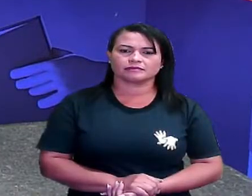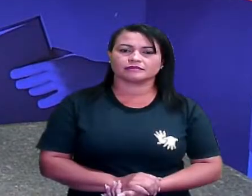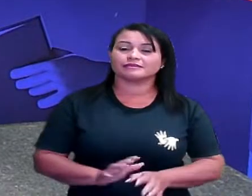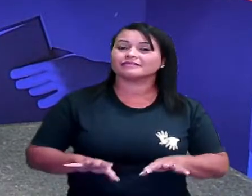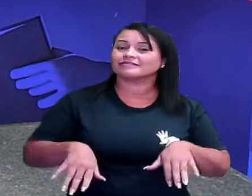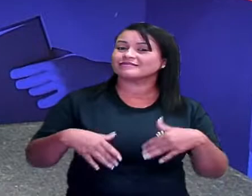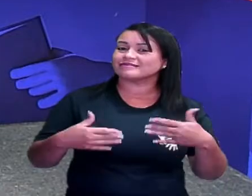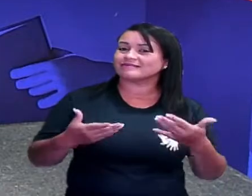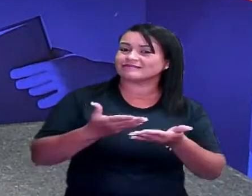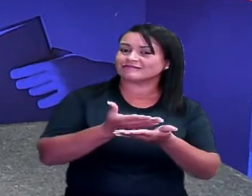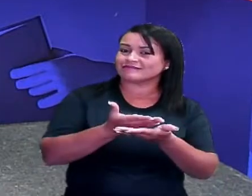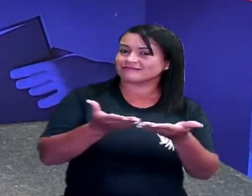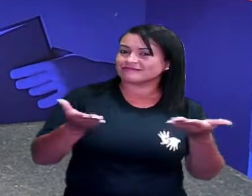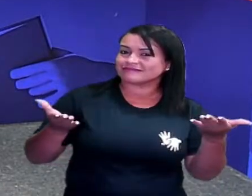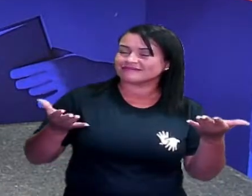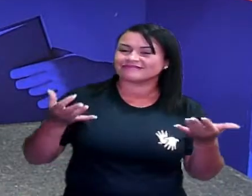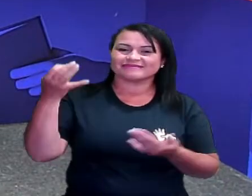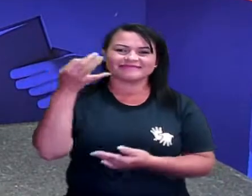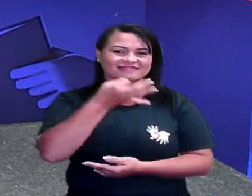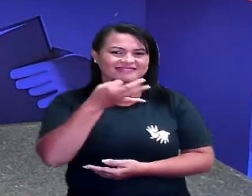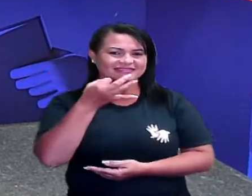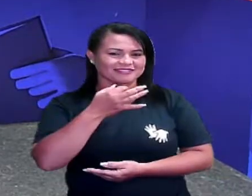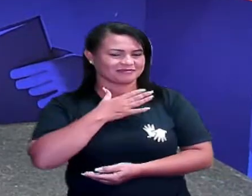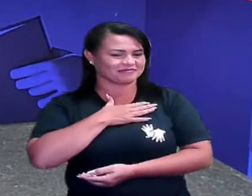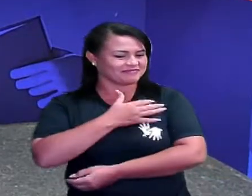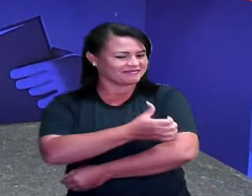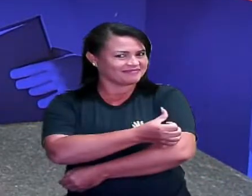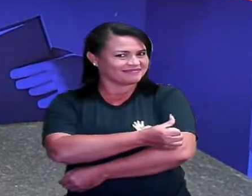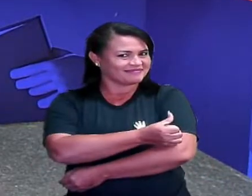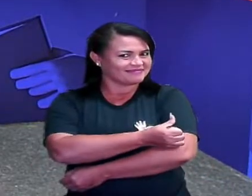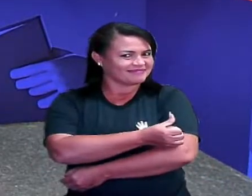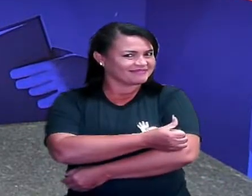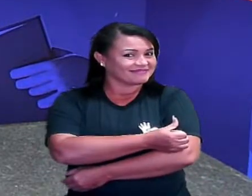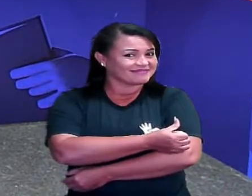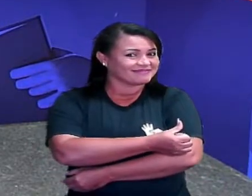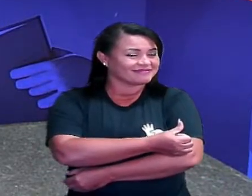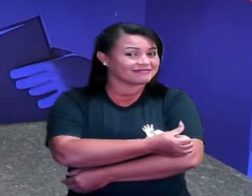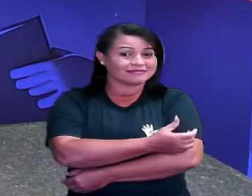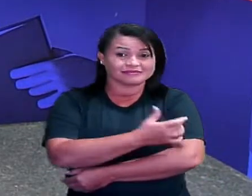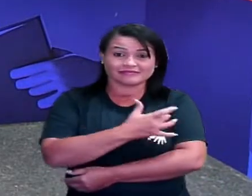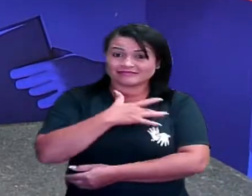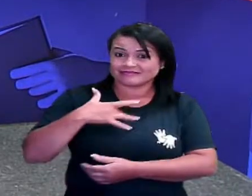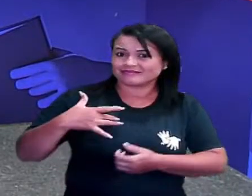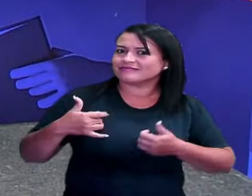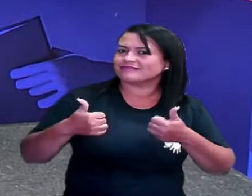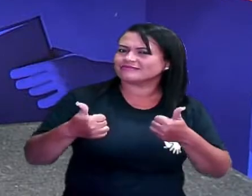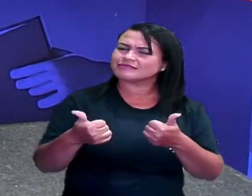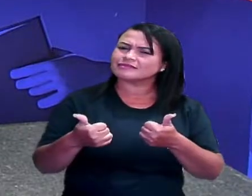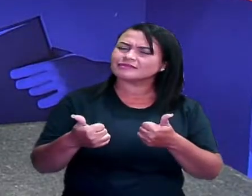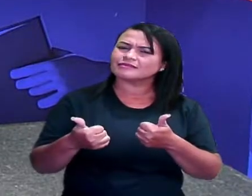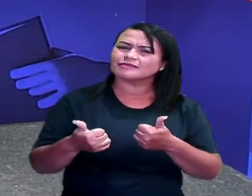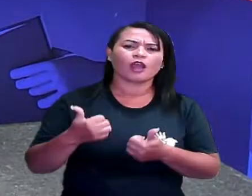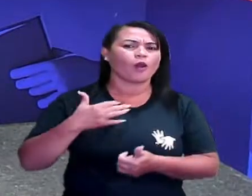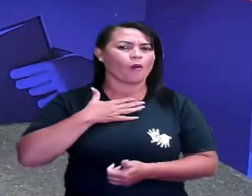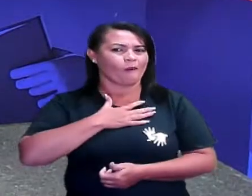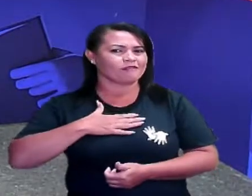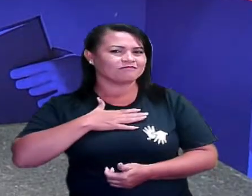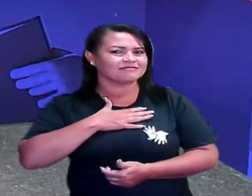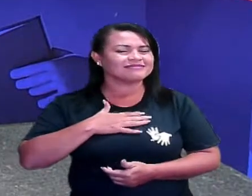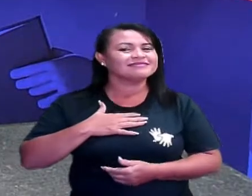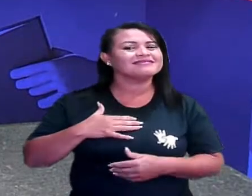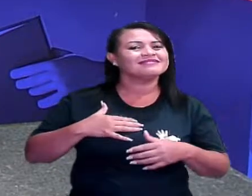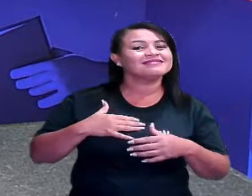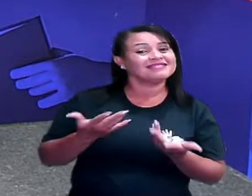E aí, minha turma linda do meu 6º ano? E aí, tudo bem com vocês? Curtiram bastante as